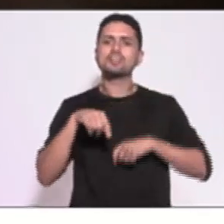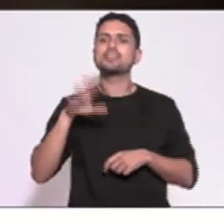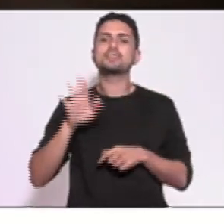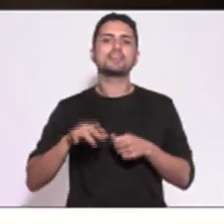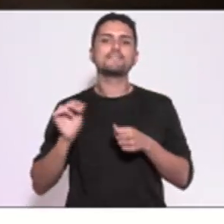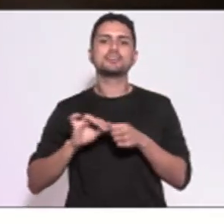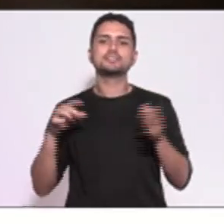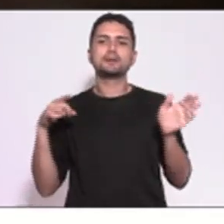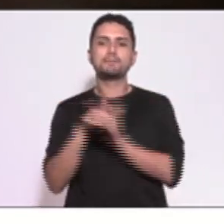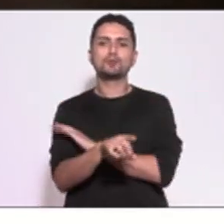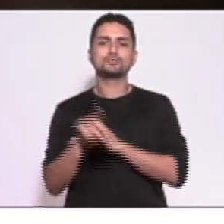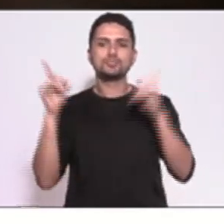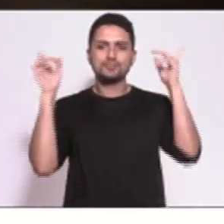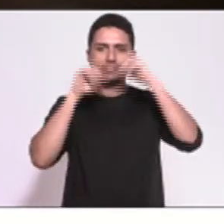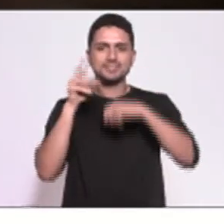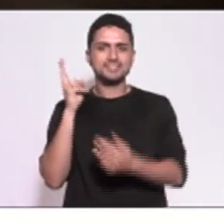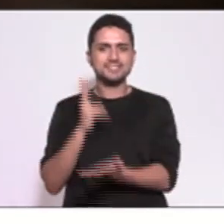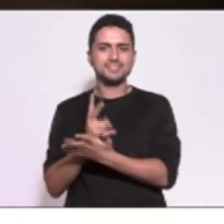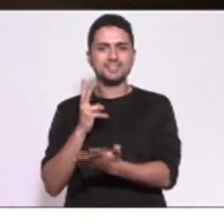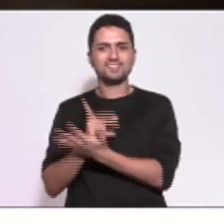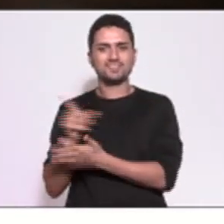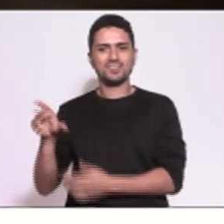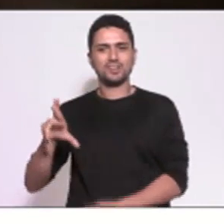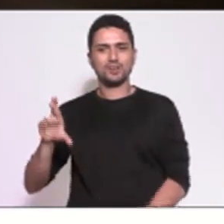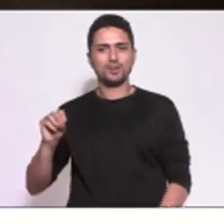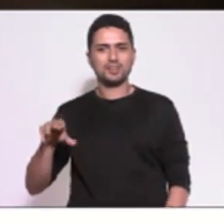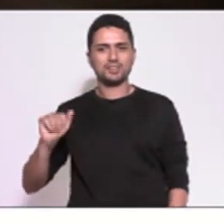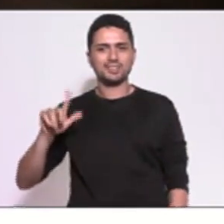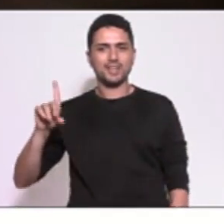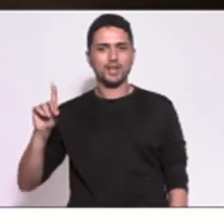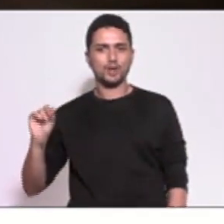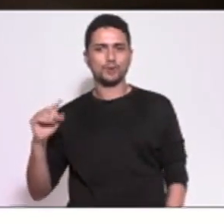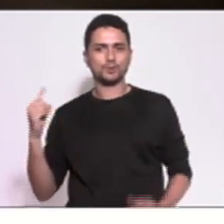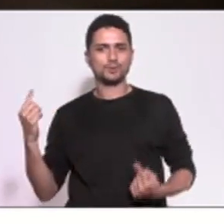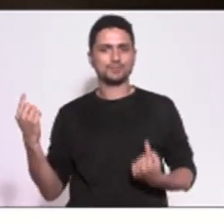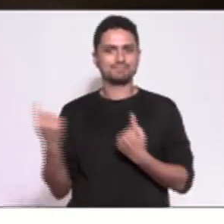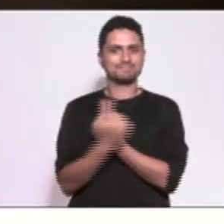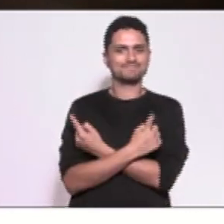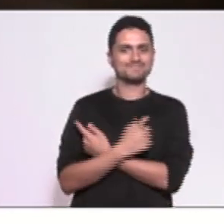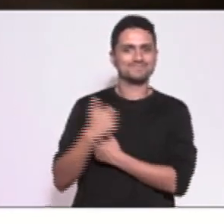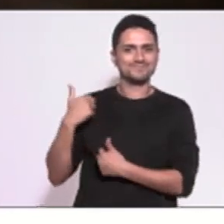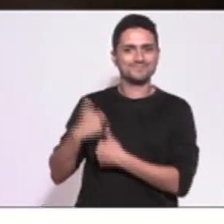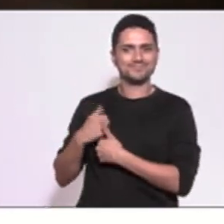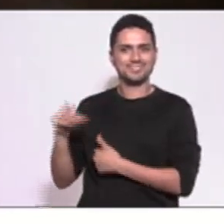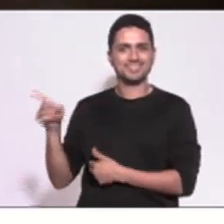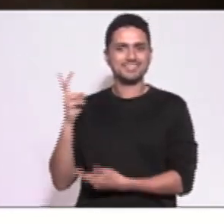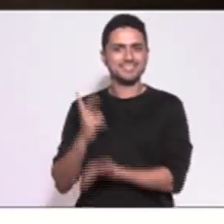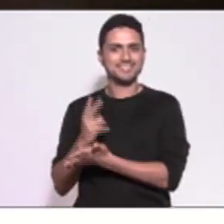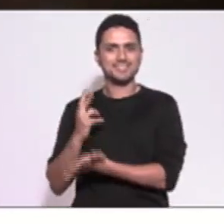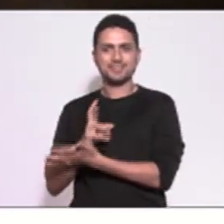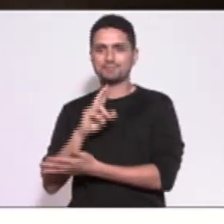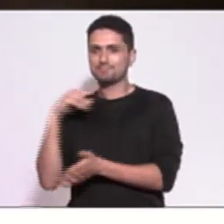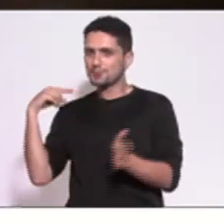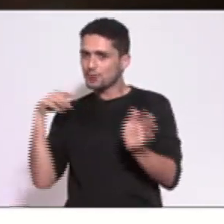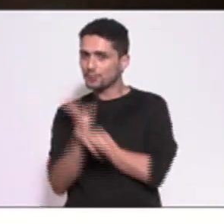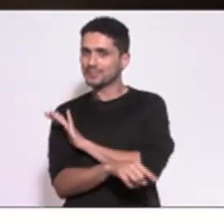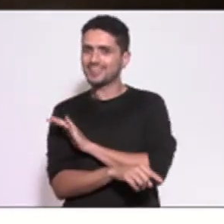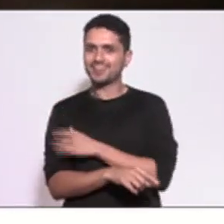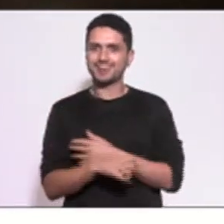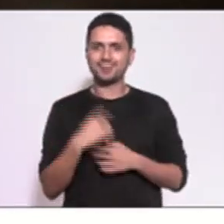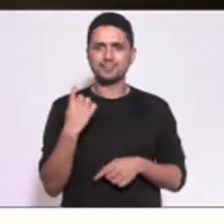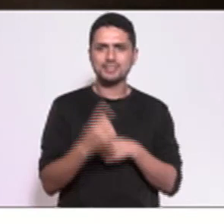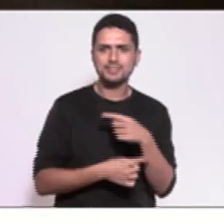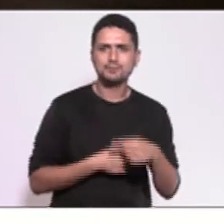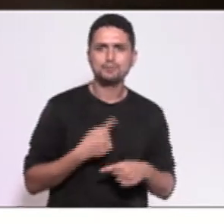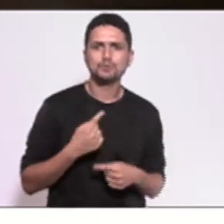difíceis no nosso lugar? Era sempre o Ronaldo. Ele fazia a pergunta difícil, na primeira vez ele fazia, na segunda vez, daqui a pouco a gente estava